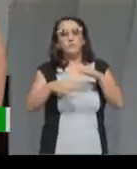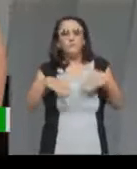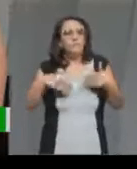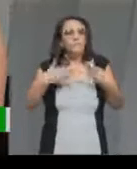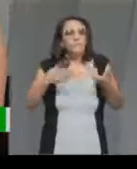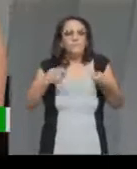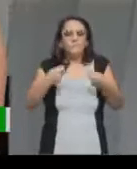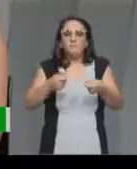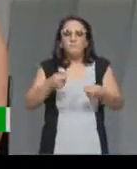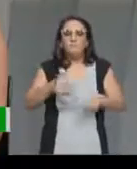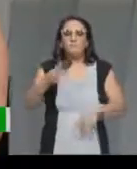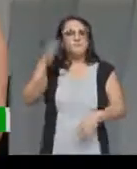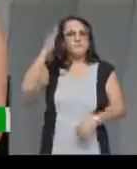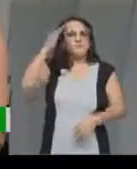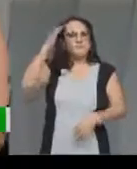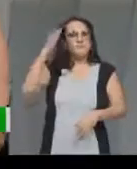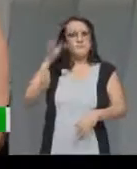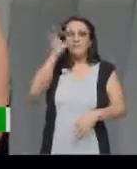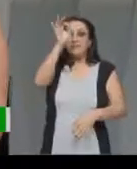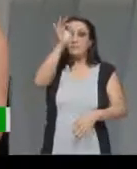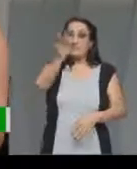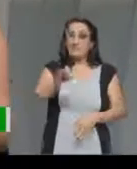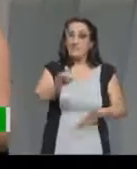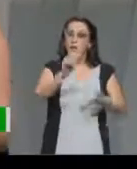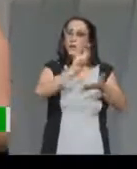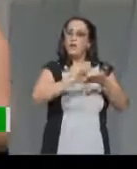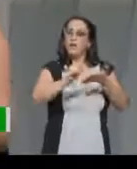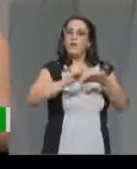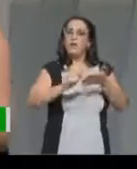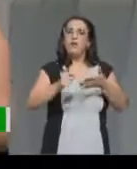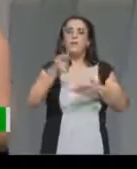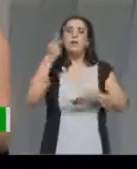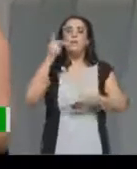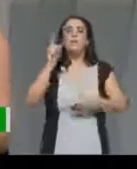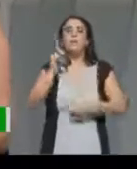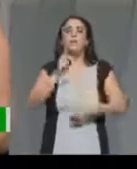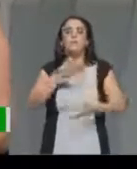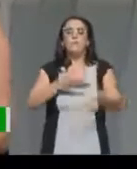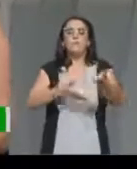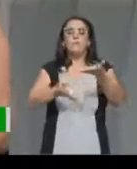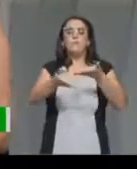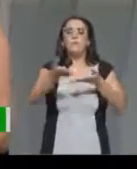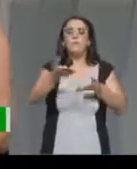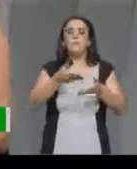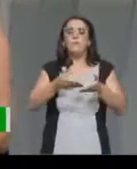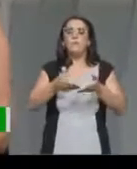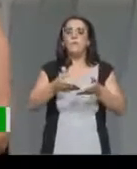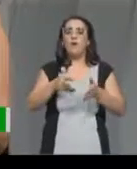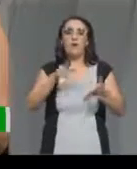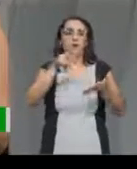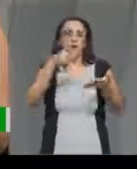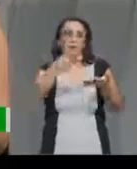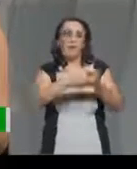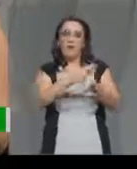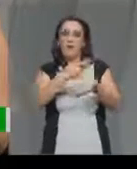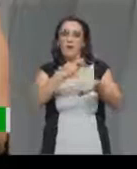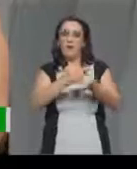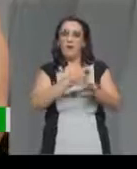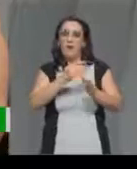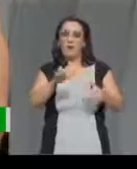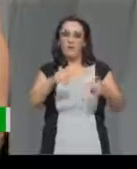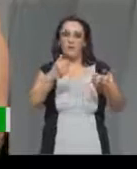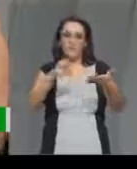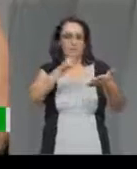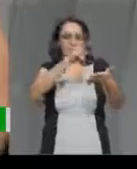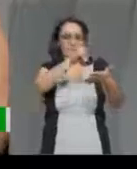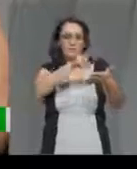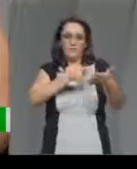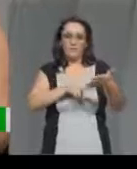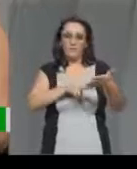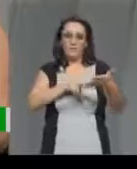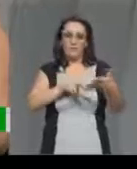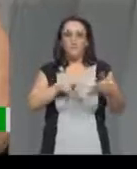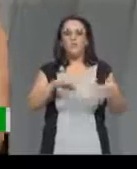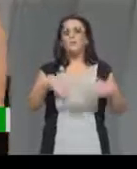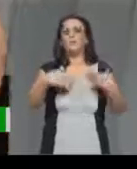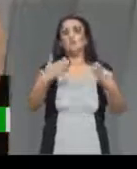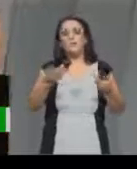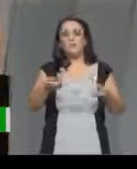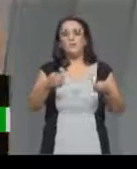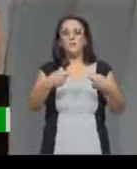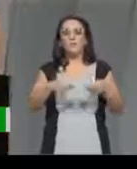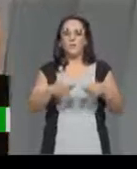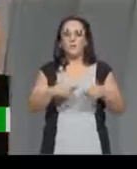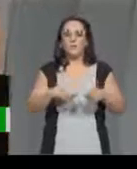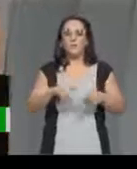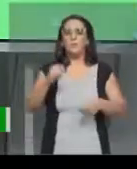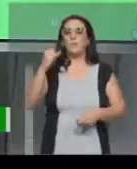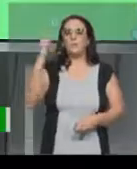da maneira correta, para não passar a mensagem errada na hora da leitura. Então, é importante sim, para saber acentuar e para saber ler